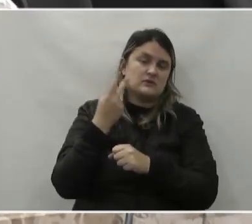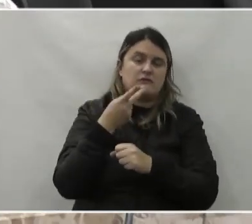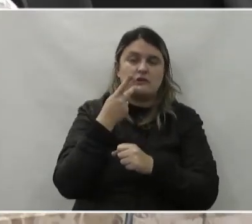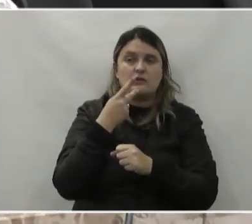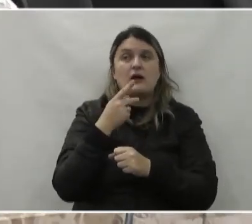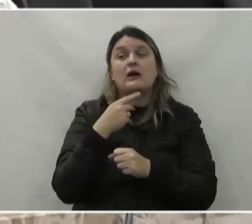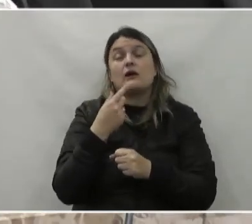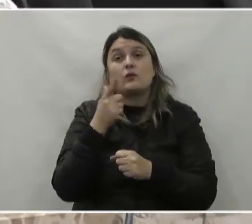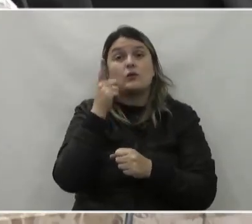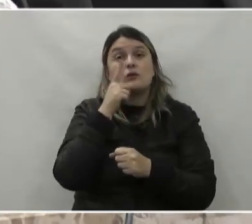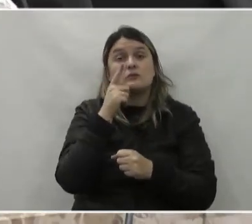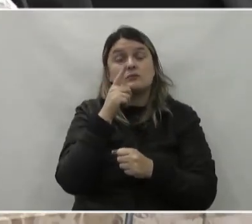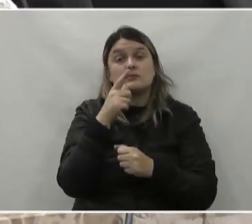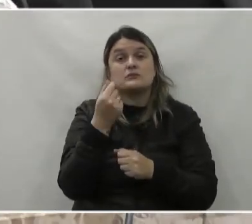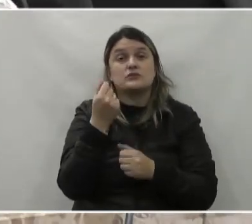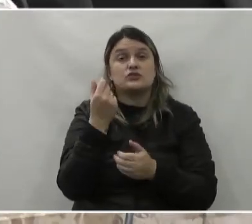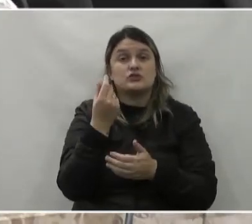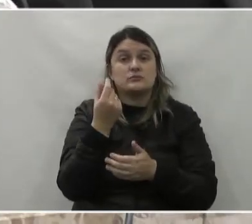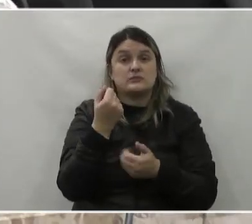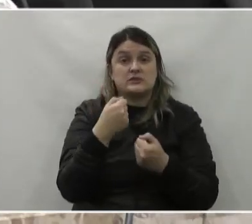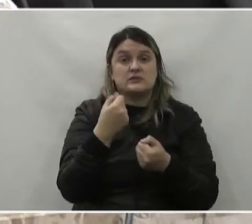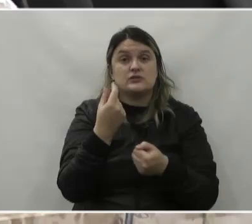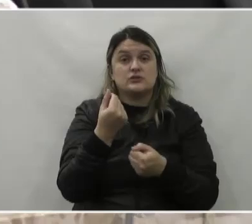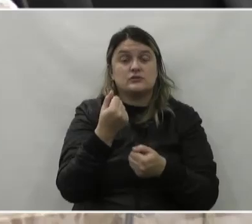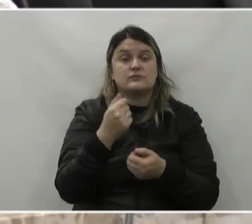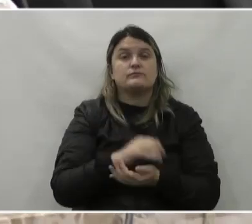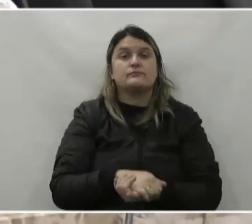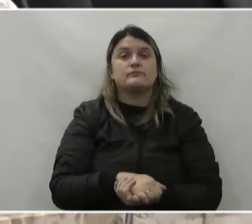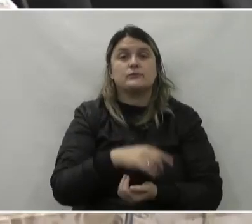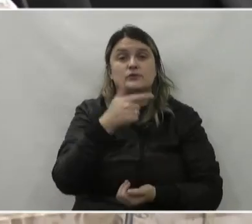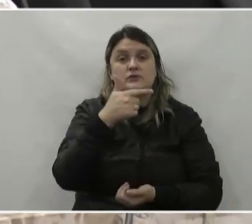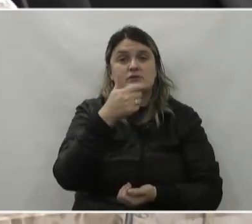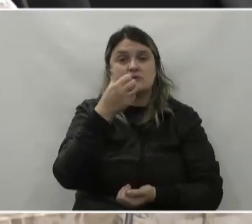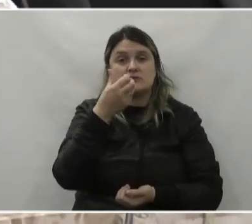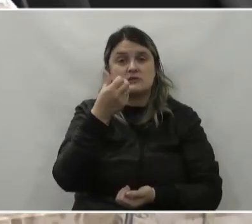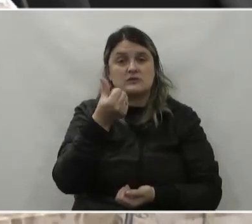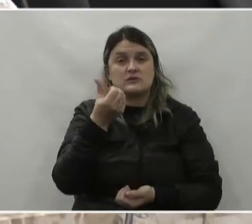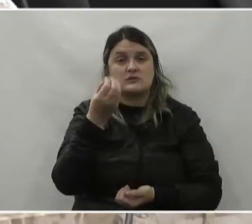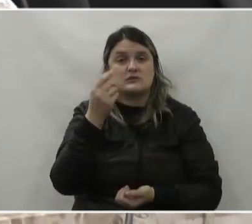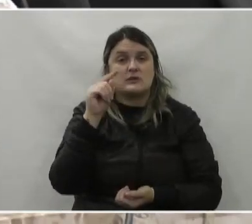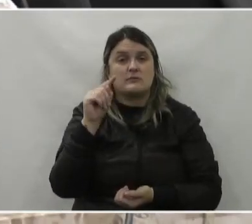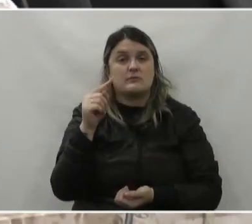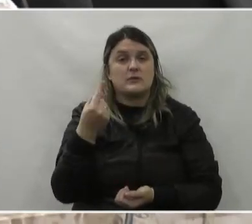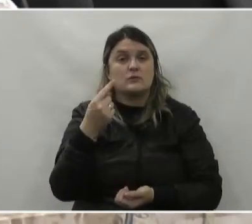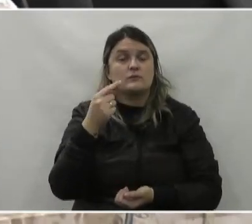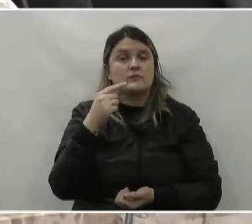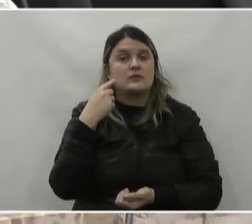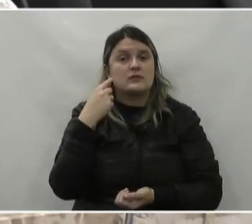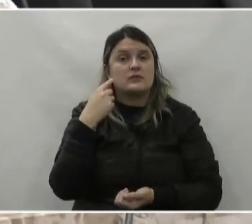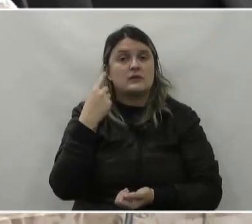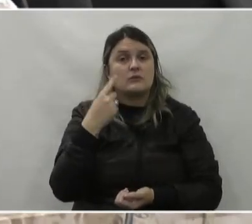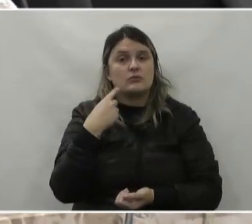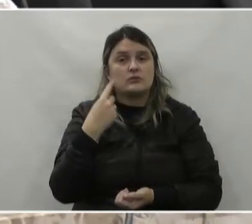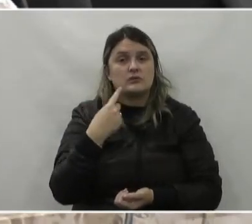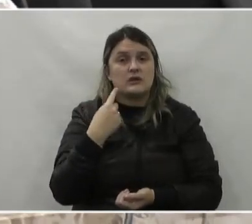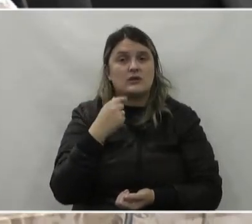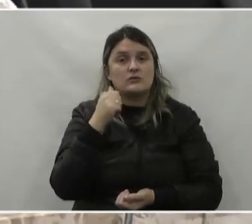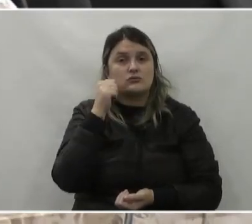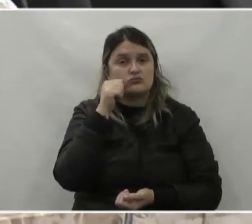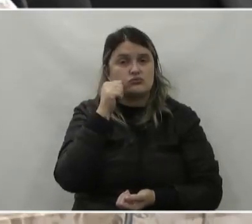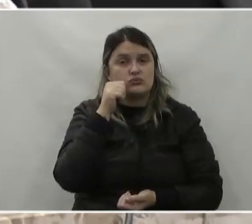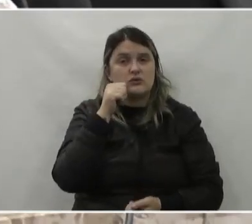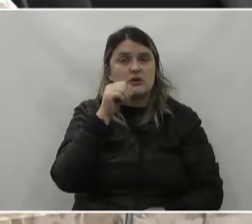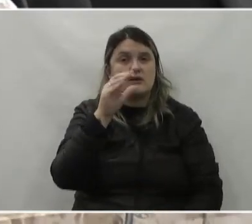tinha que conseguir recurso. Conseguimos. 260 mil da deputada federal Carol D'Artora e do